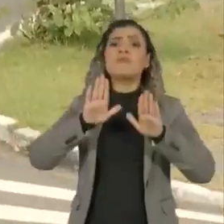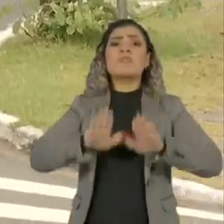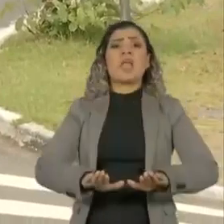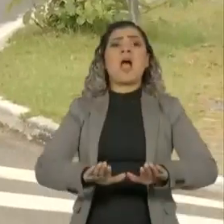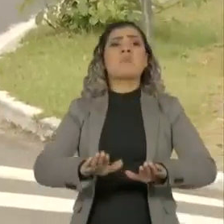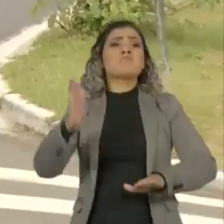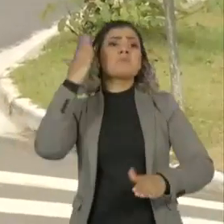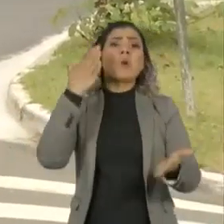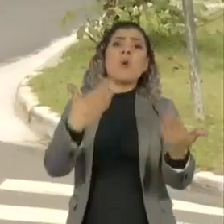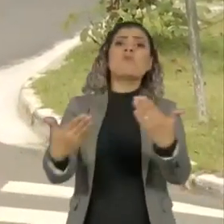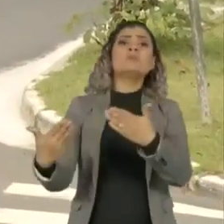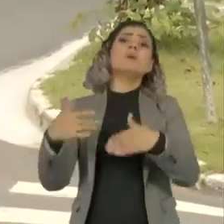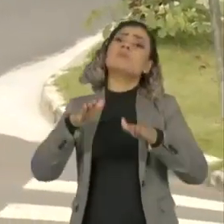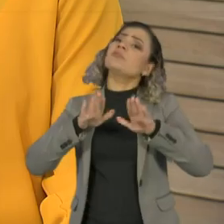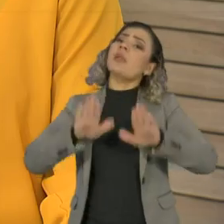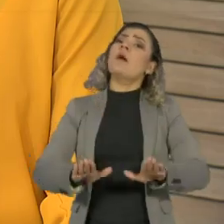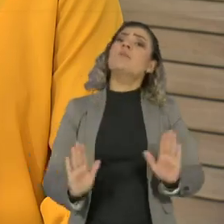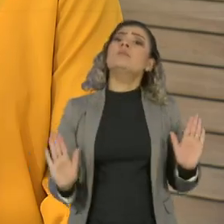serem atendidos.